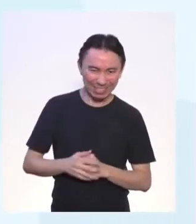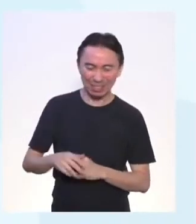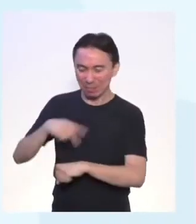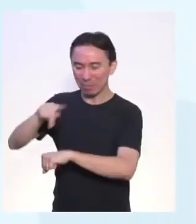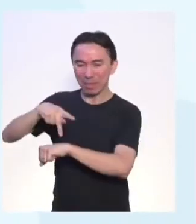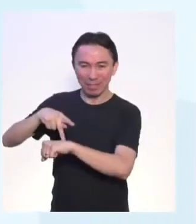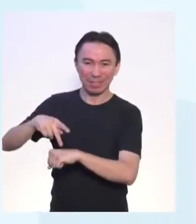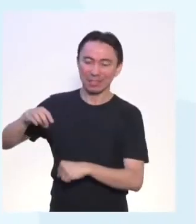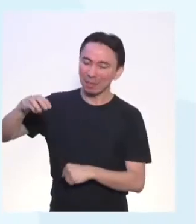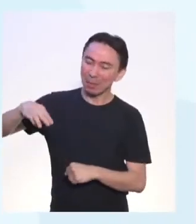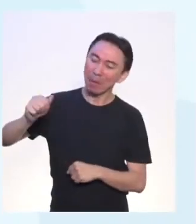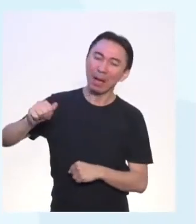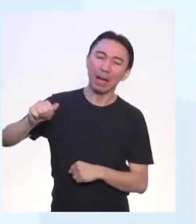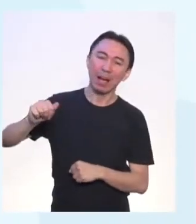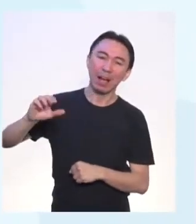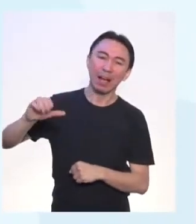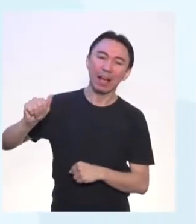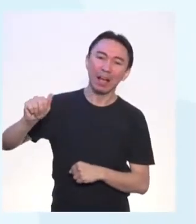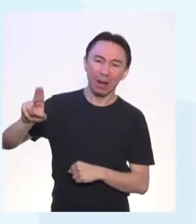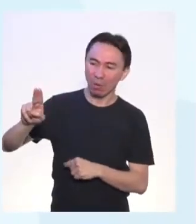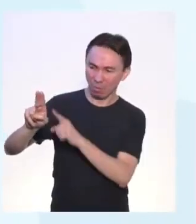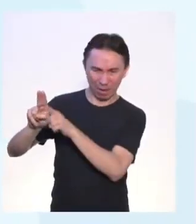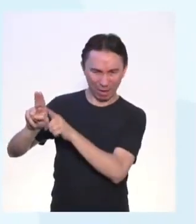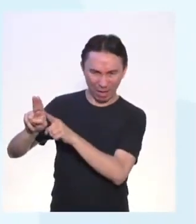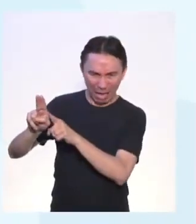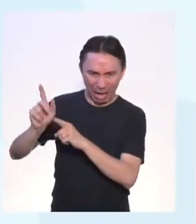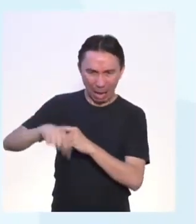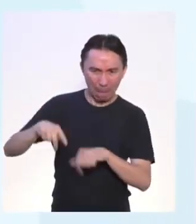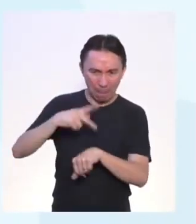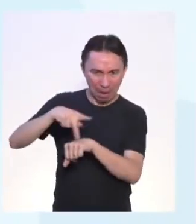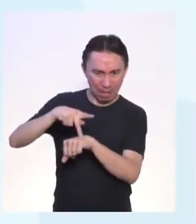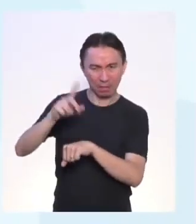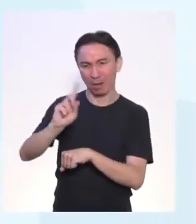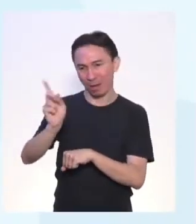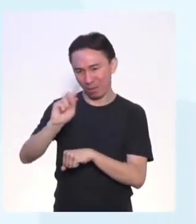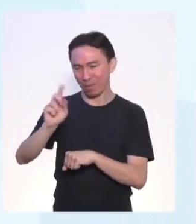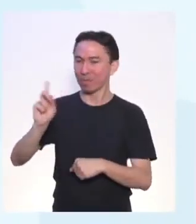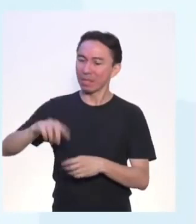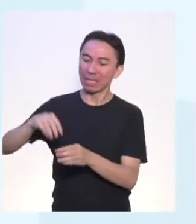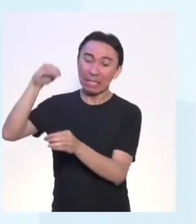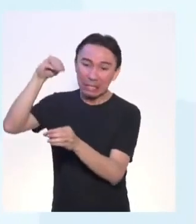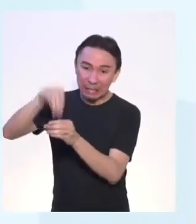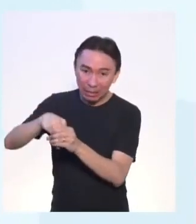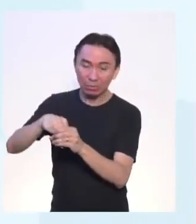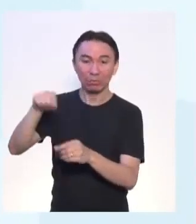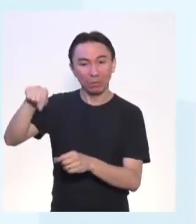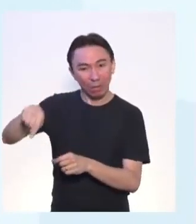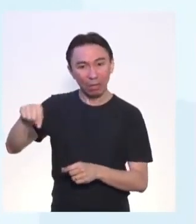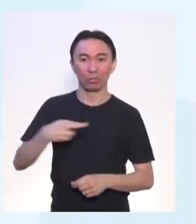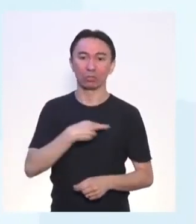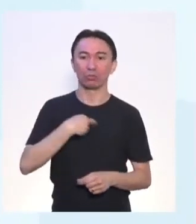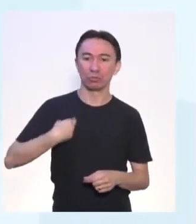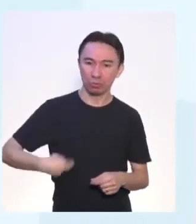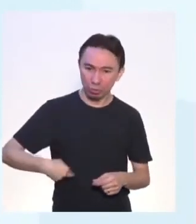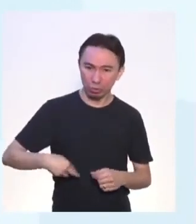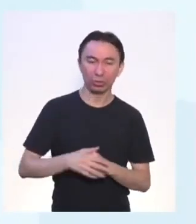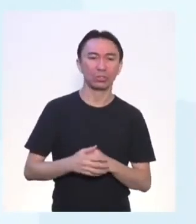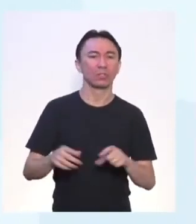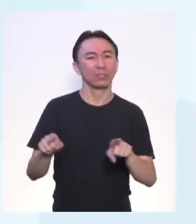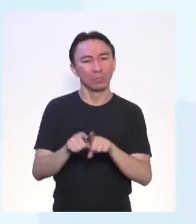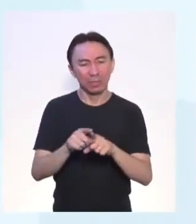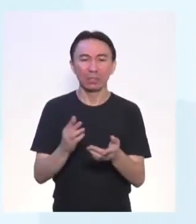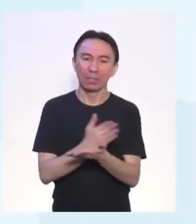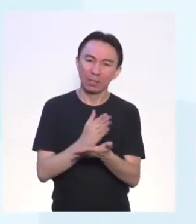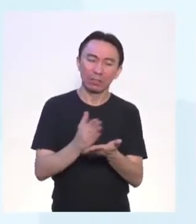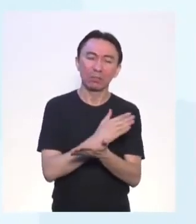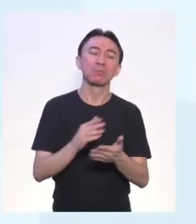país, né? Ele está dentro da China, uma cidade, tá? Mas com algumas diferenças. Falamos bastante sobre o